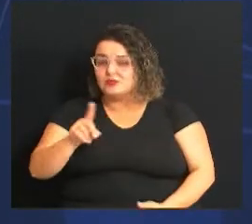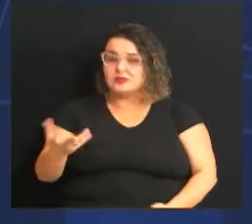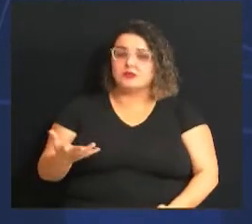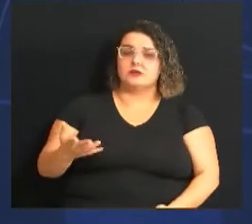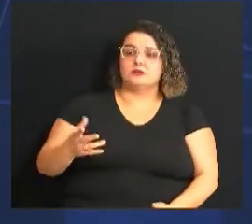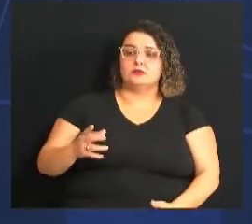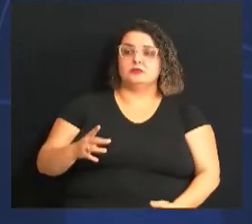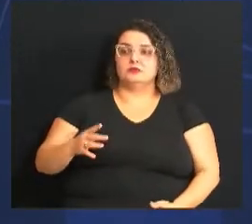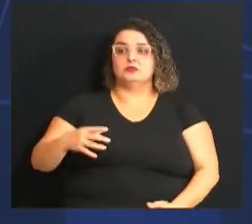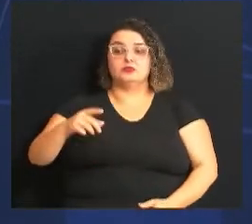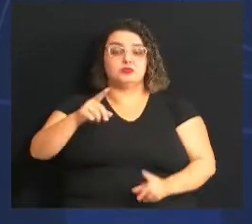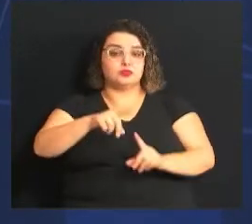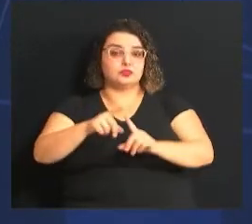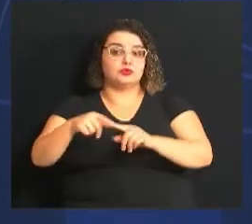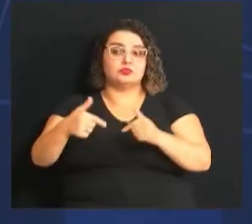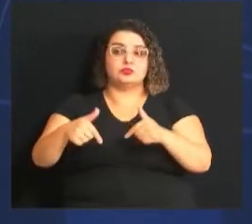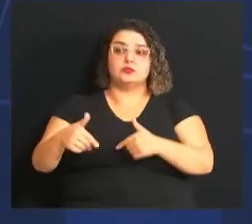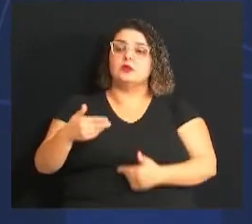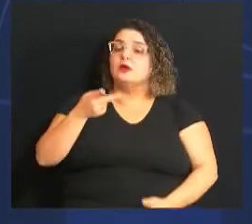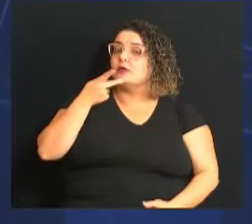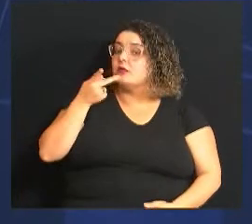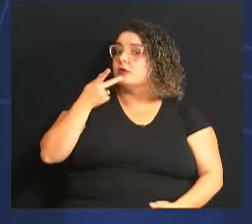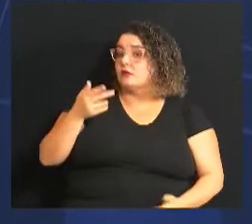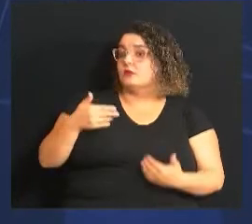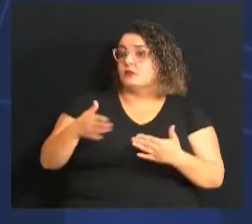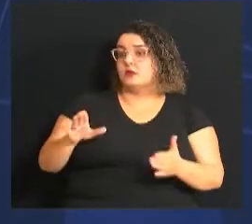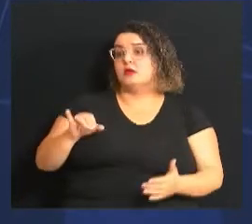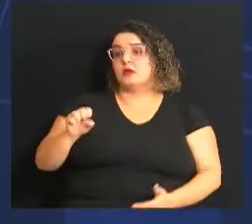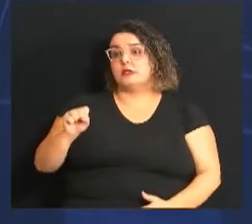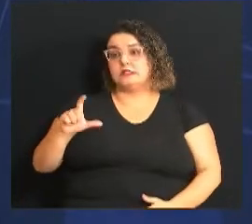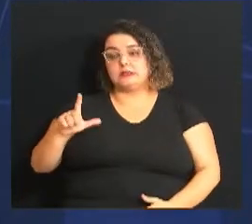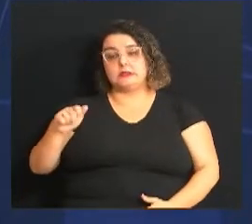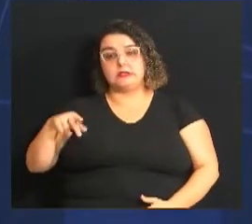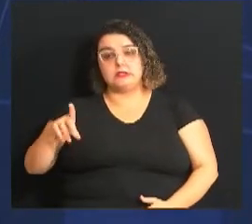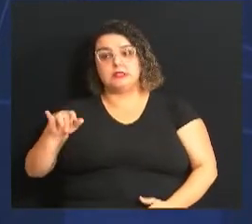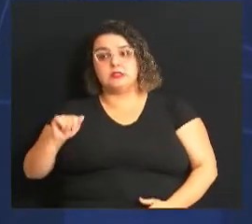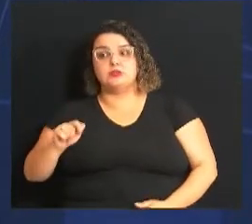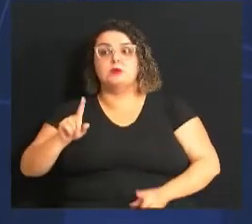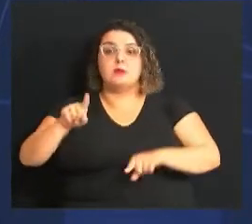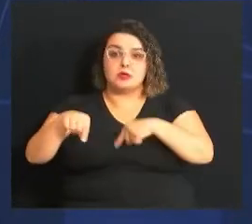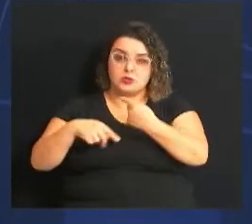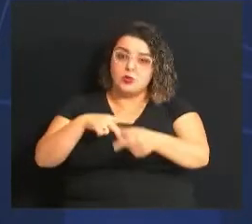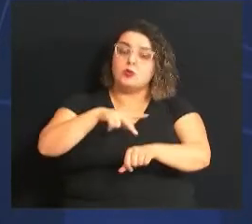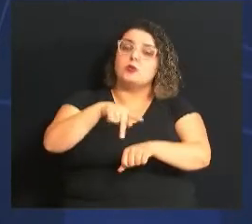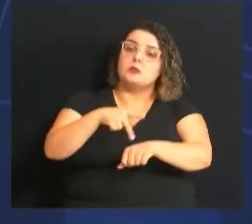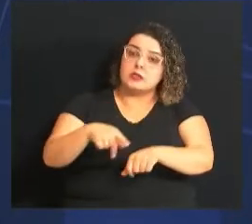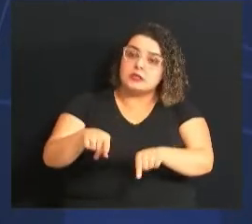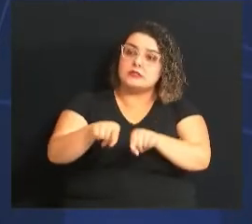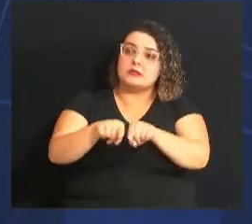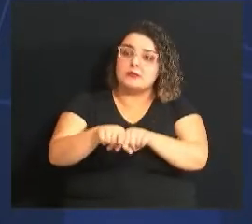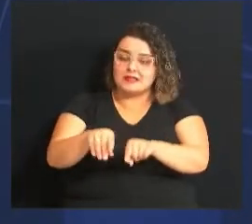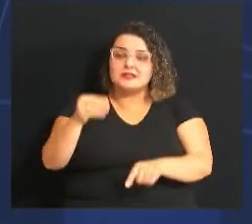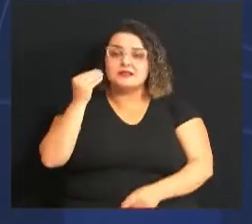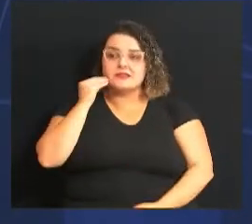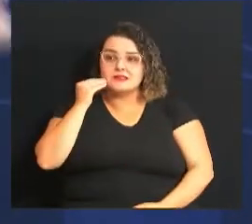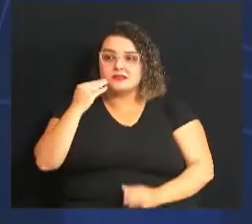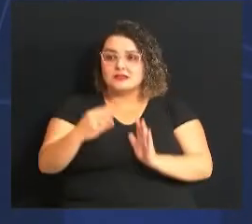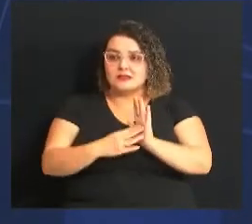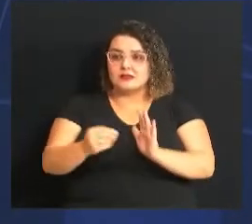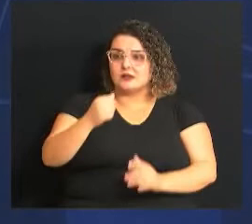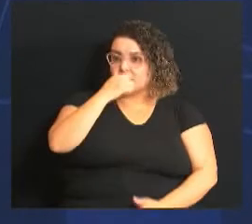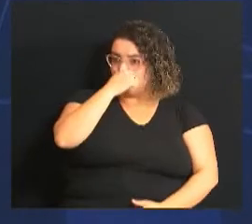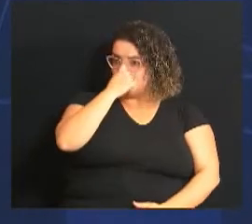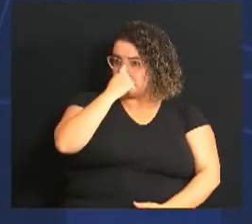condições, eu citei na minha abertura a Islândia, mas outros países também estão testando, né, este modelo. Bélgica,